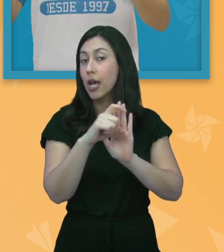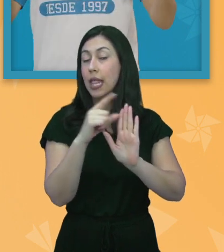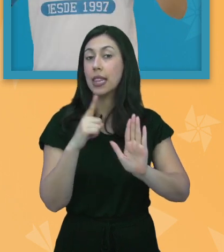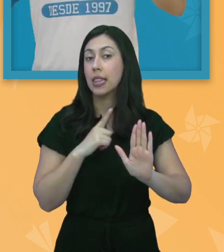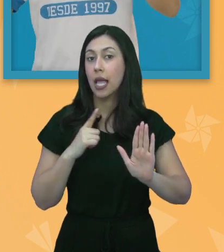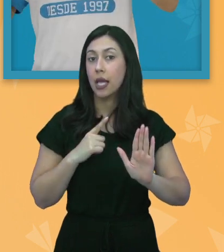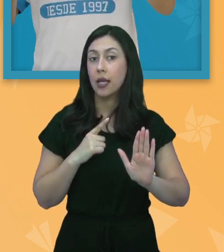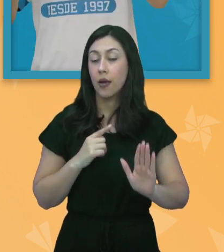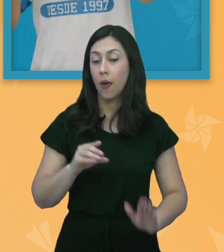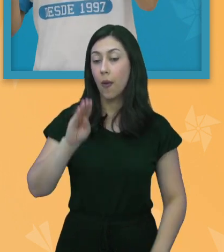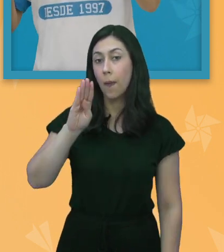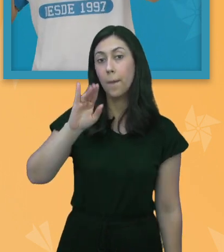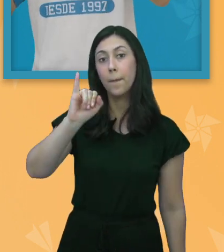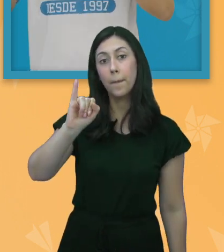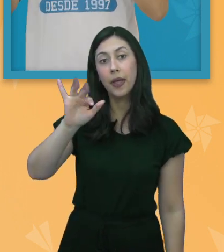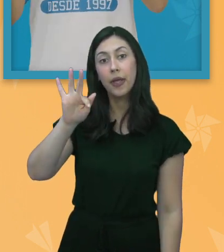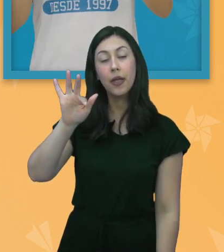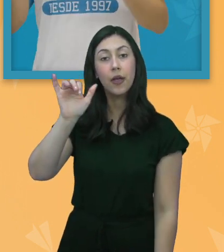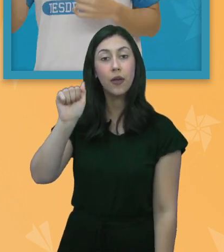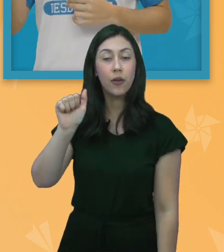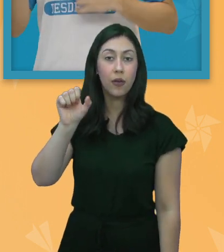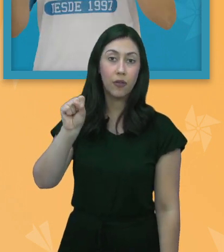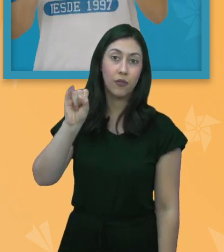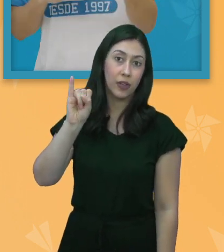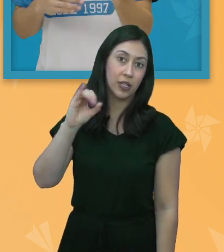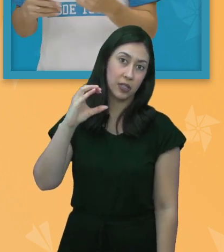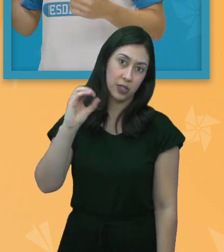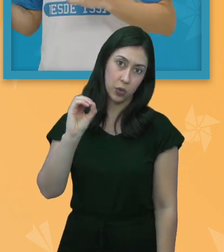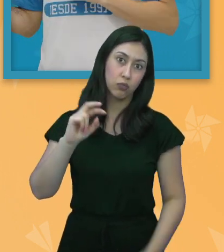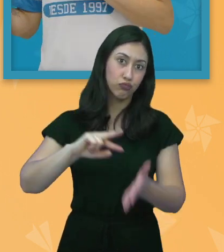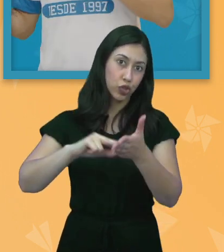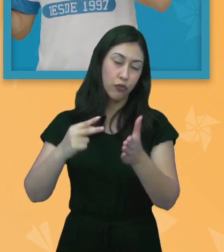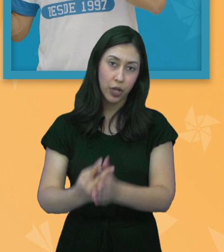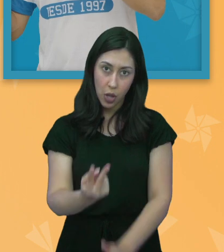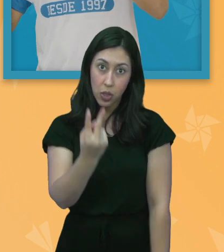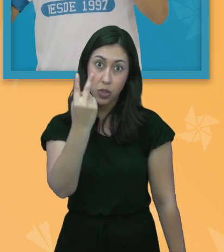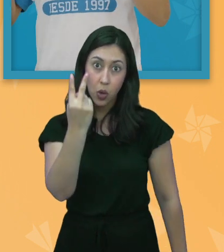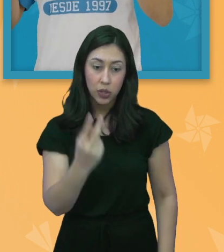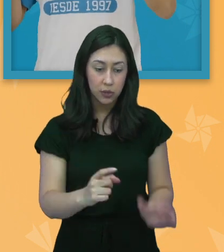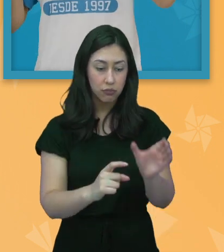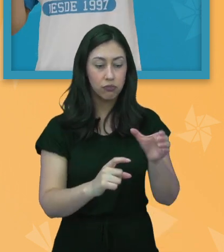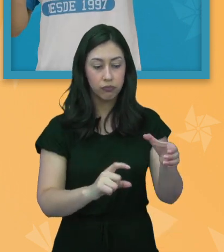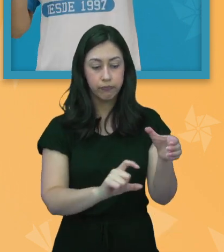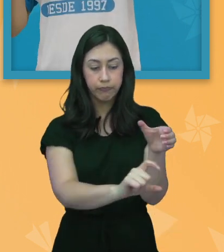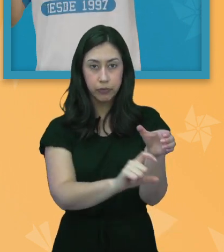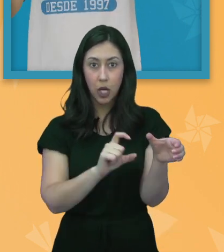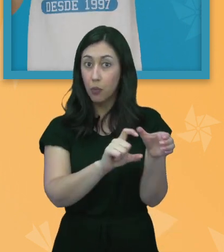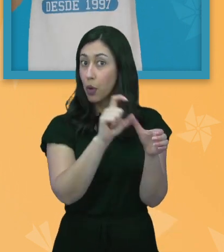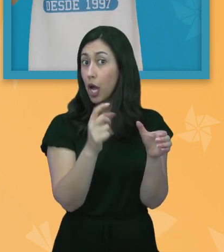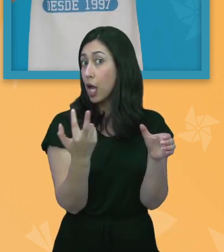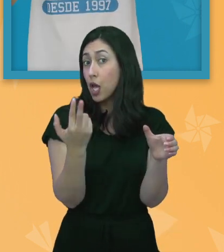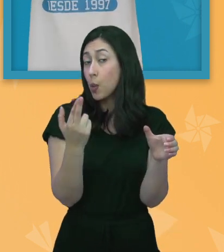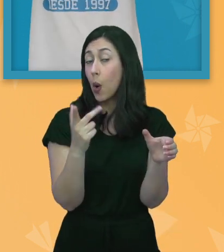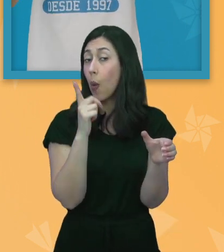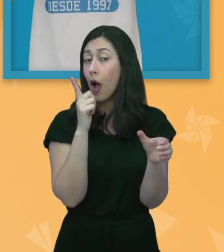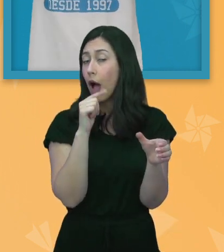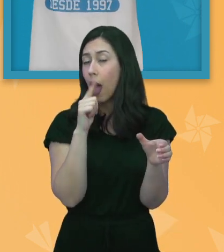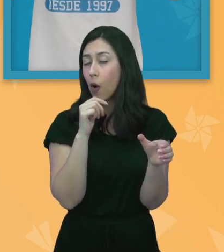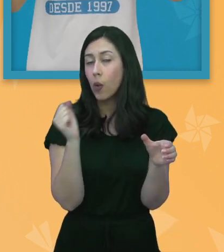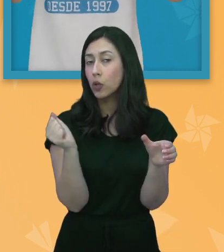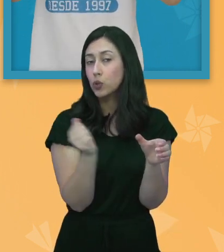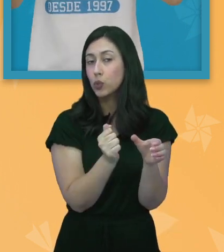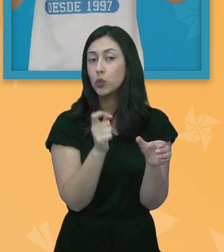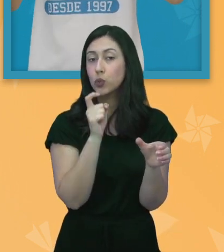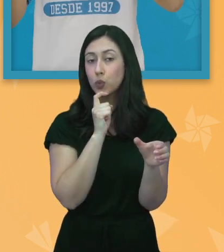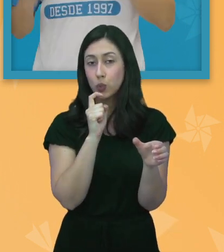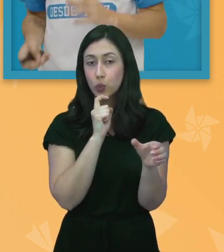exemplo, sistema bifásico, bi, 2, quer dizer que então tenha duas fases, como do exemplo da água anterior, que é o copo de água no estado líquido, mais um copo de